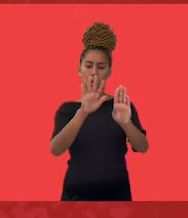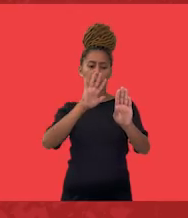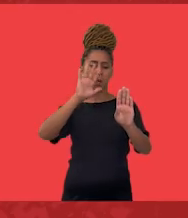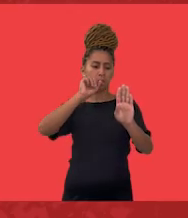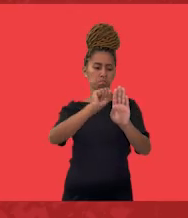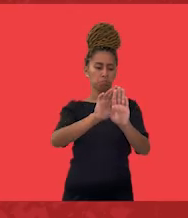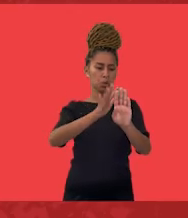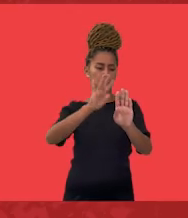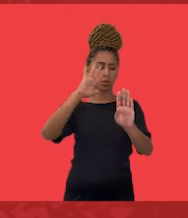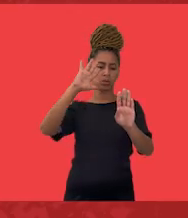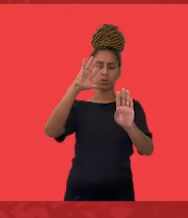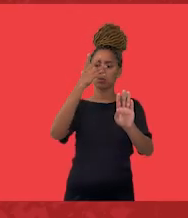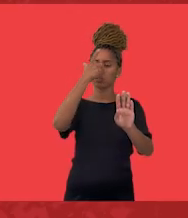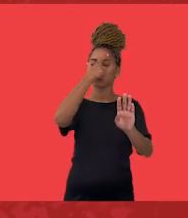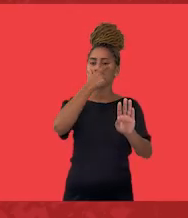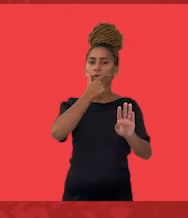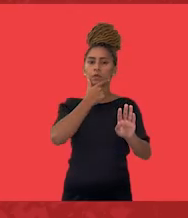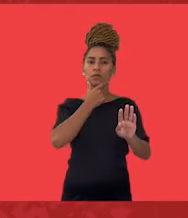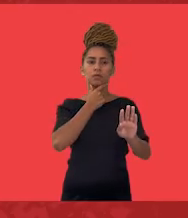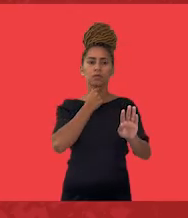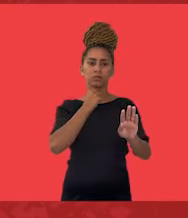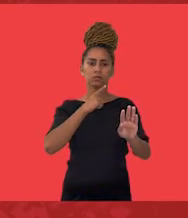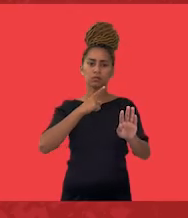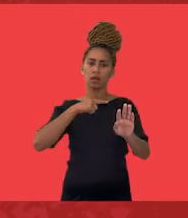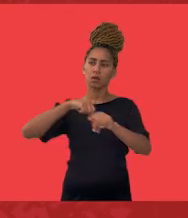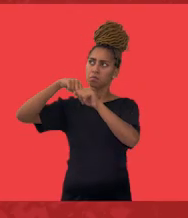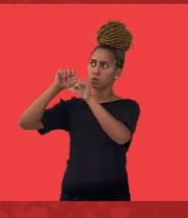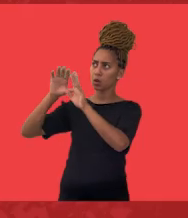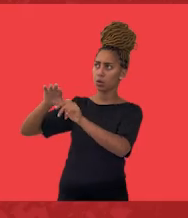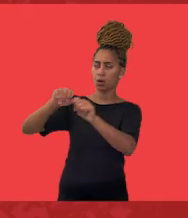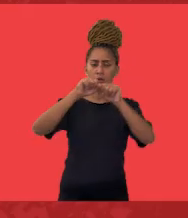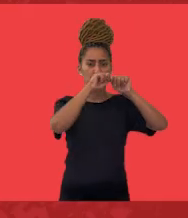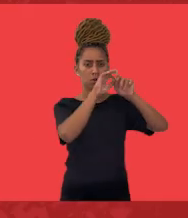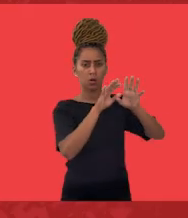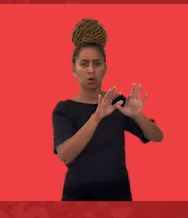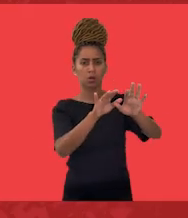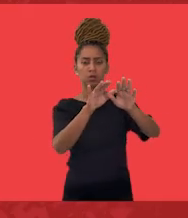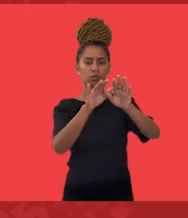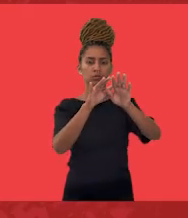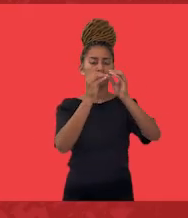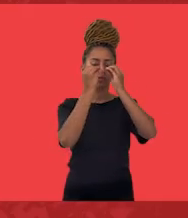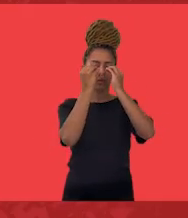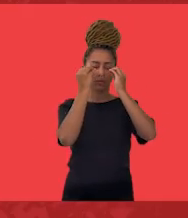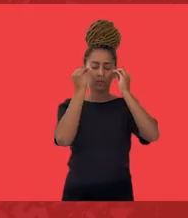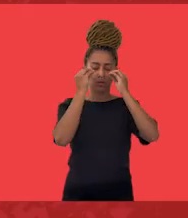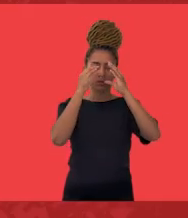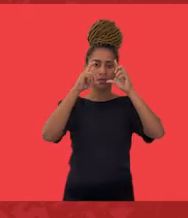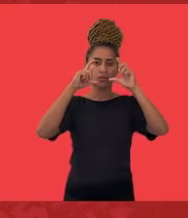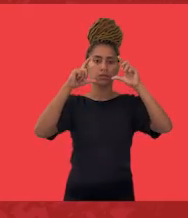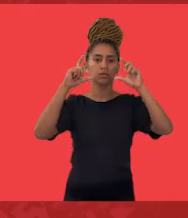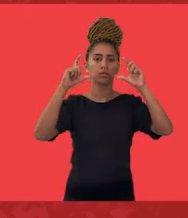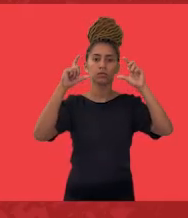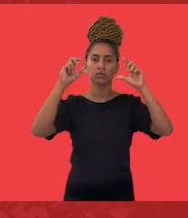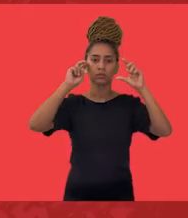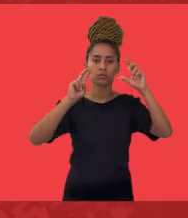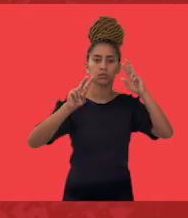uma espada brilhante, adorno para suas vestes. No colo, uma pequena